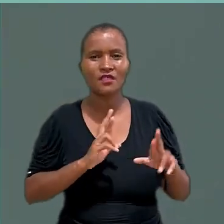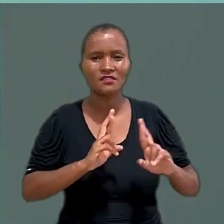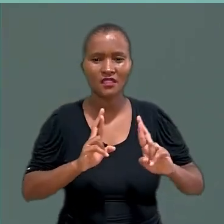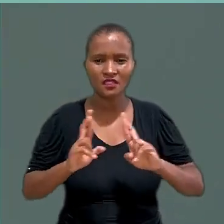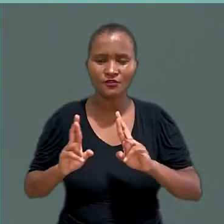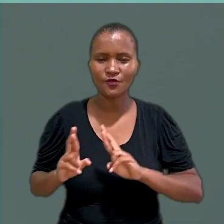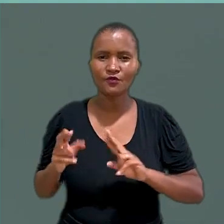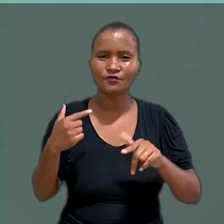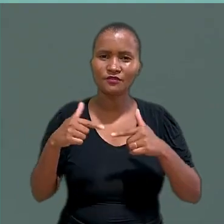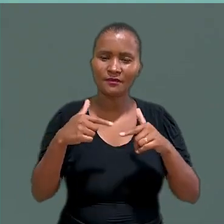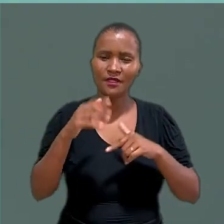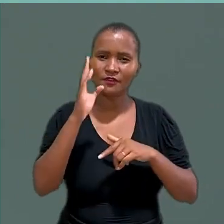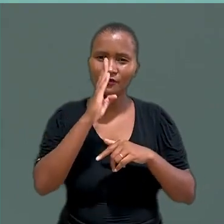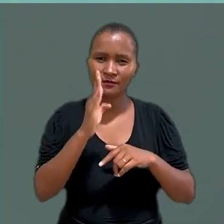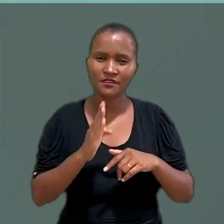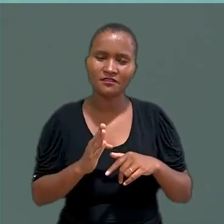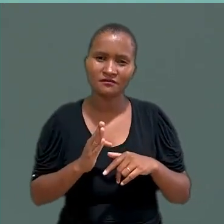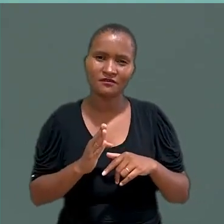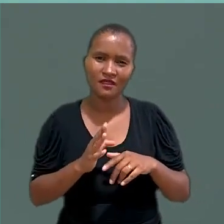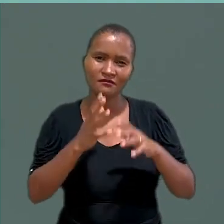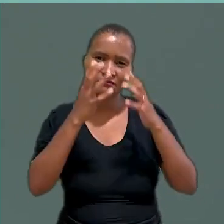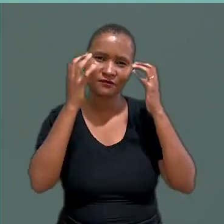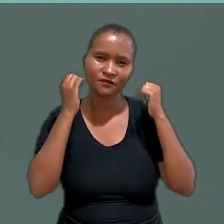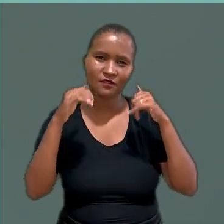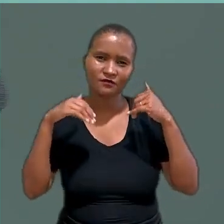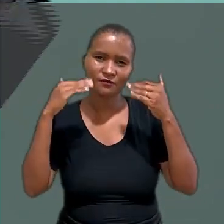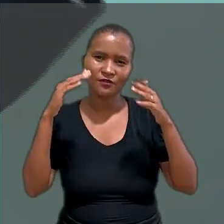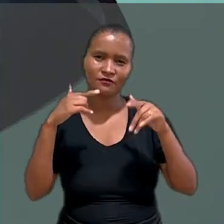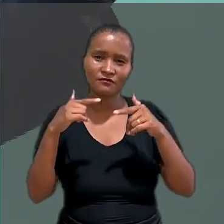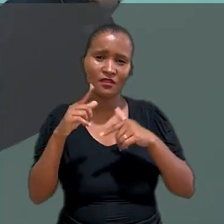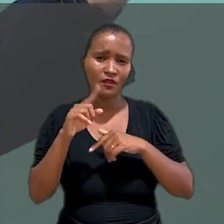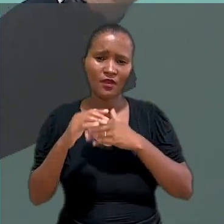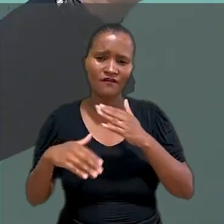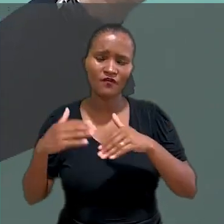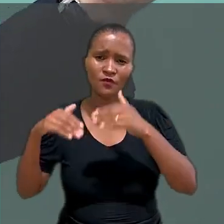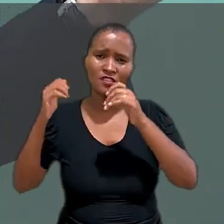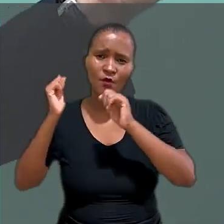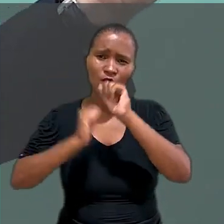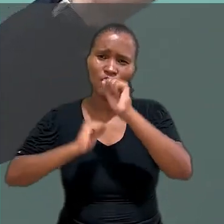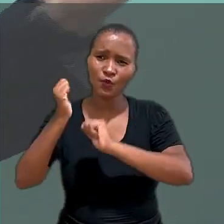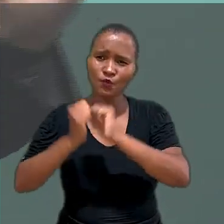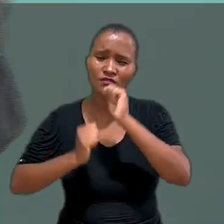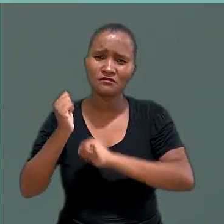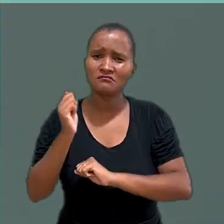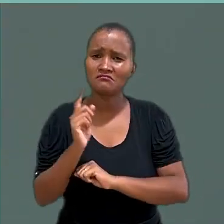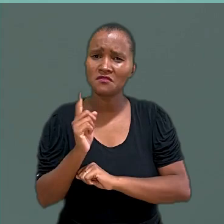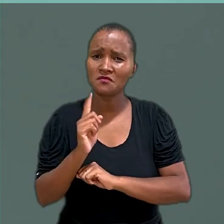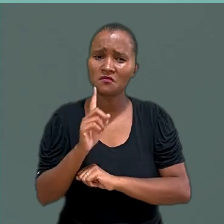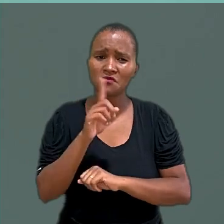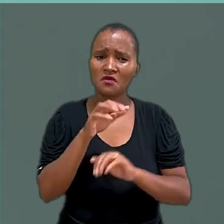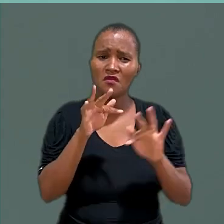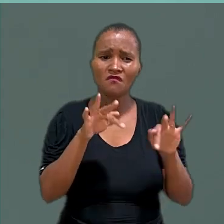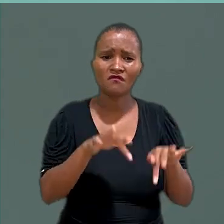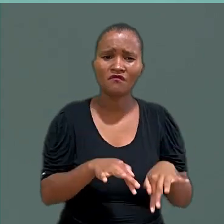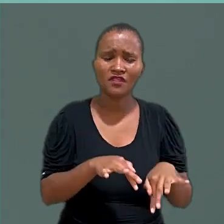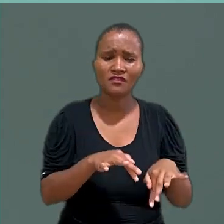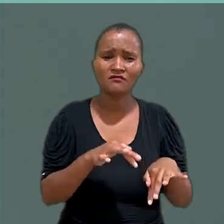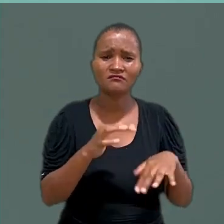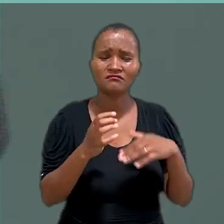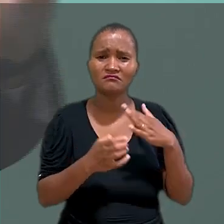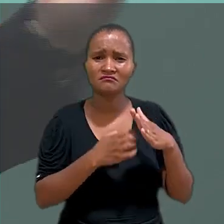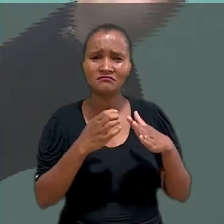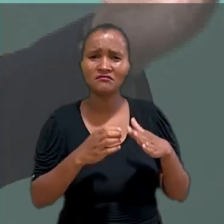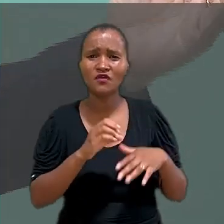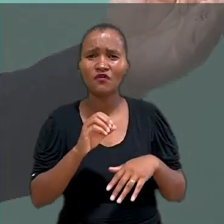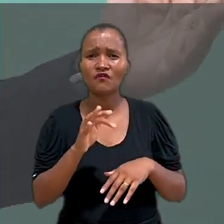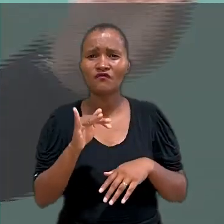de trabalho no Brasil, de que cuida o Tribunal Superior do Trabalho, não é a Revolução Industrial, né? Não é o fim